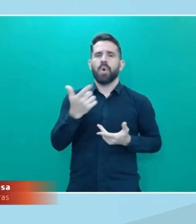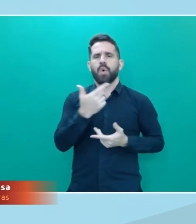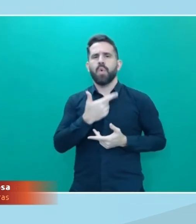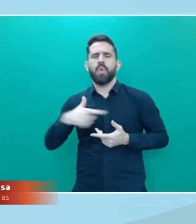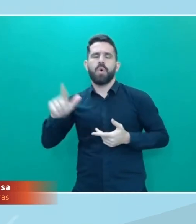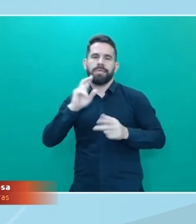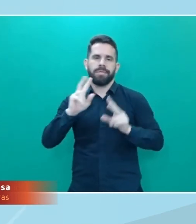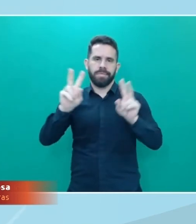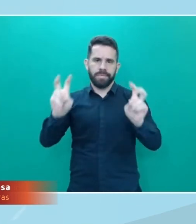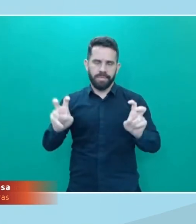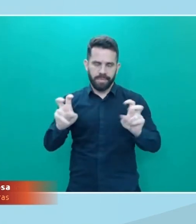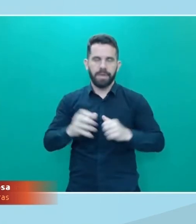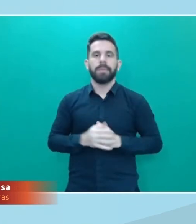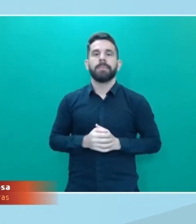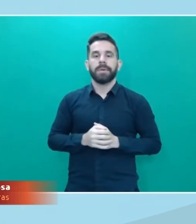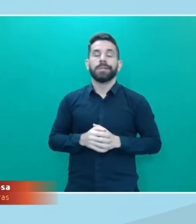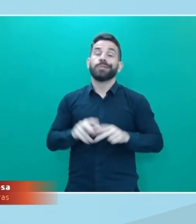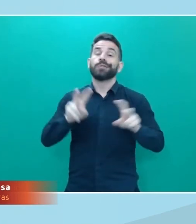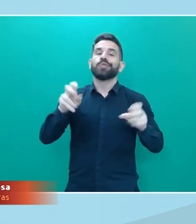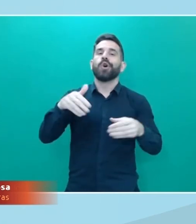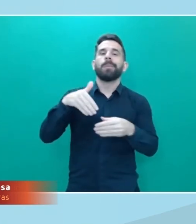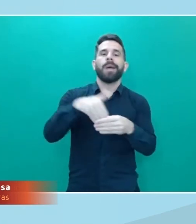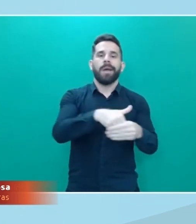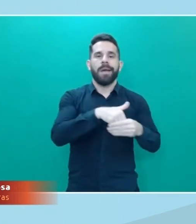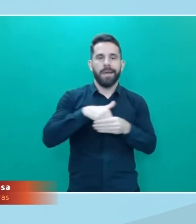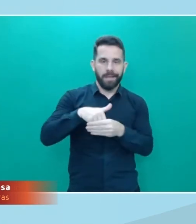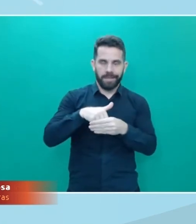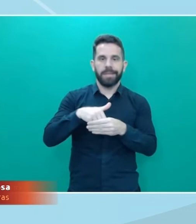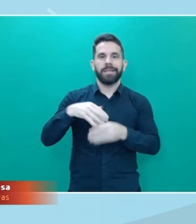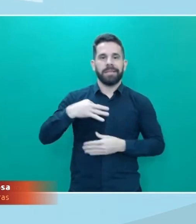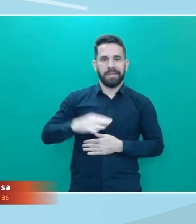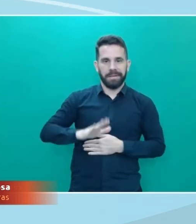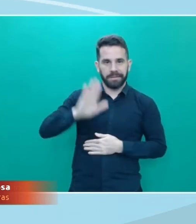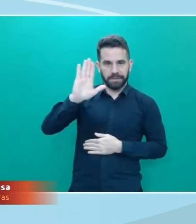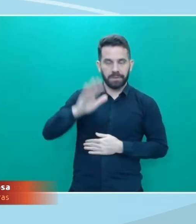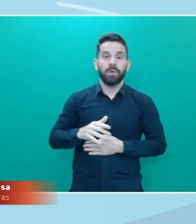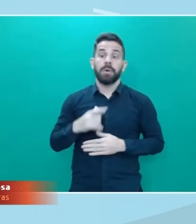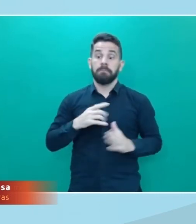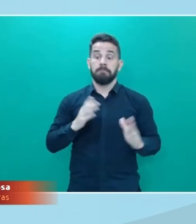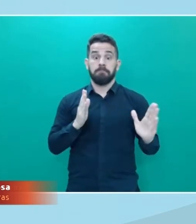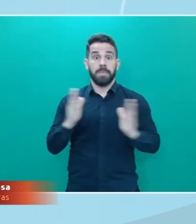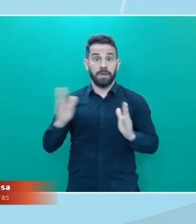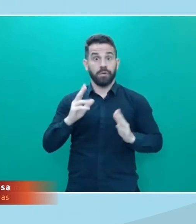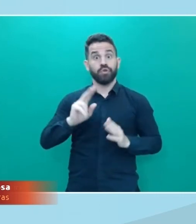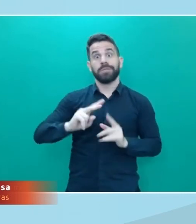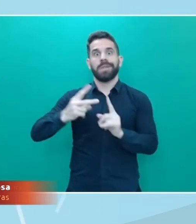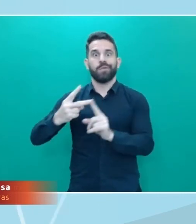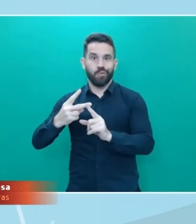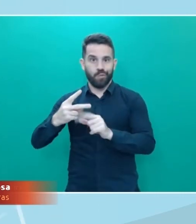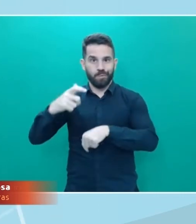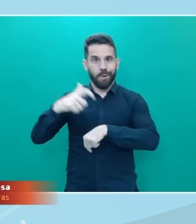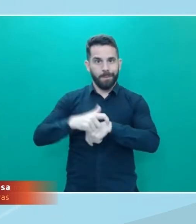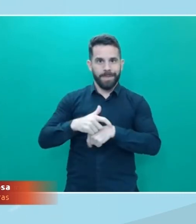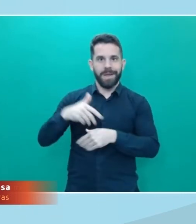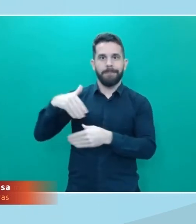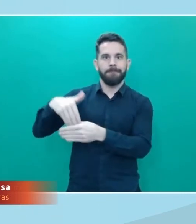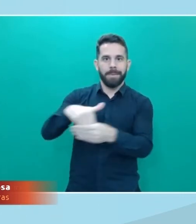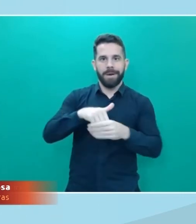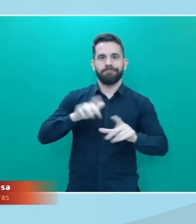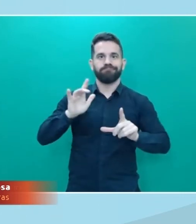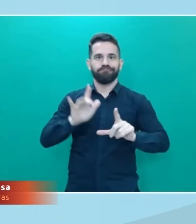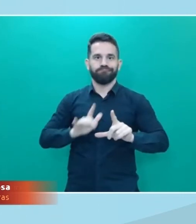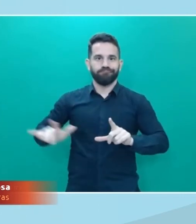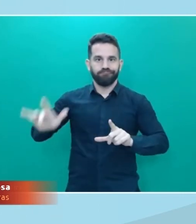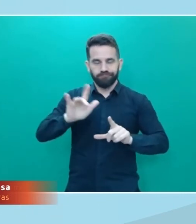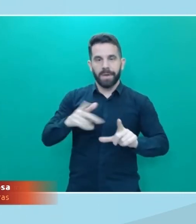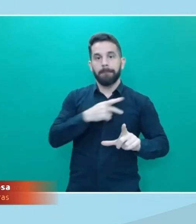vai falar sobre eleições. Estamos em período eleitoral, indo para o segundo turno das eleições para presidente da República,